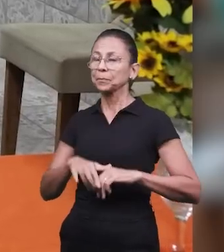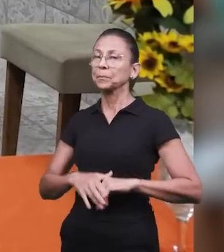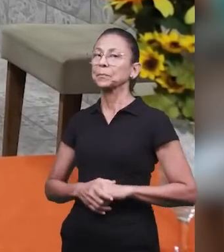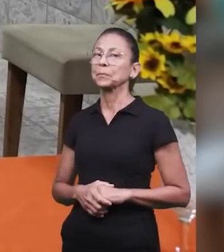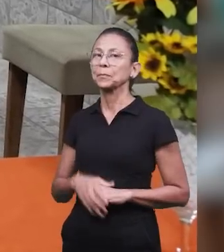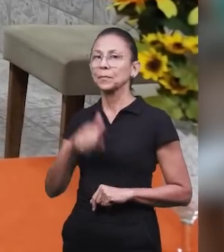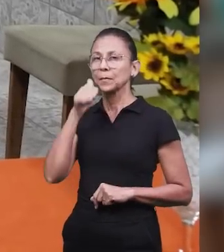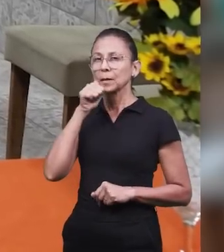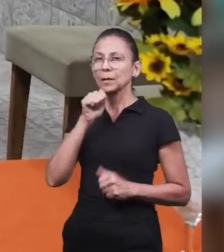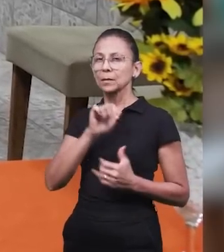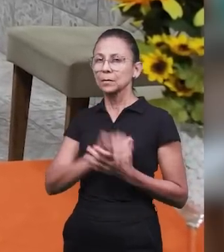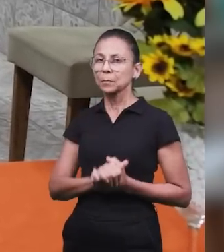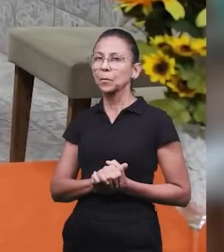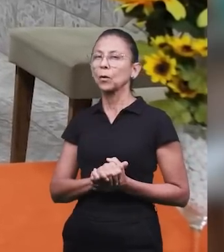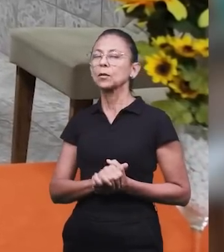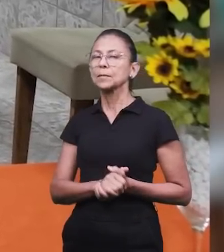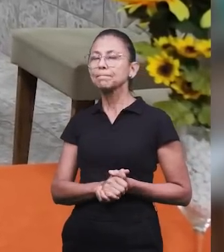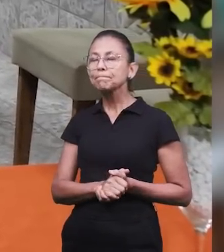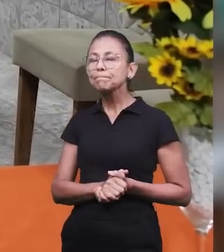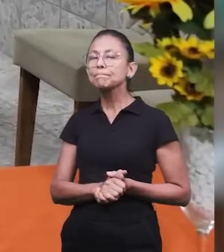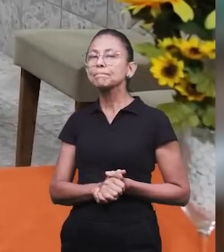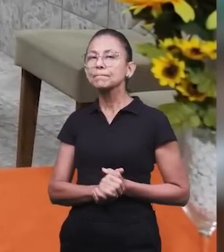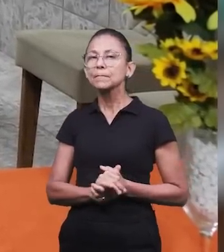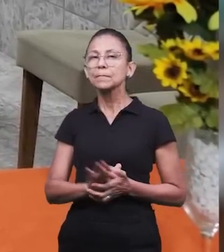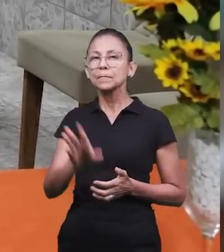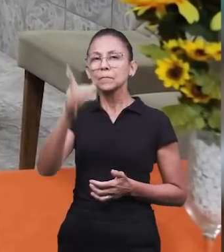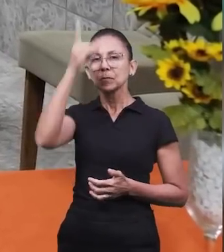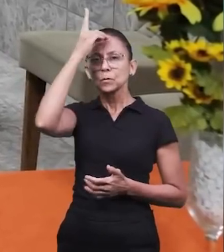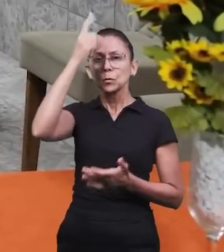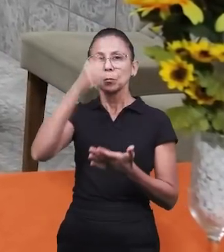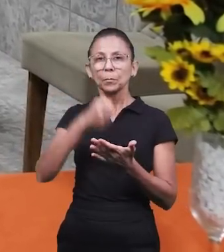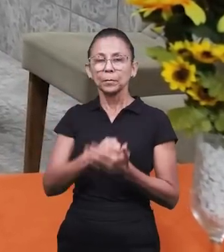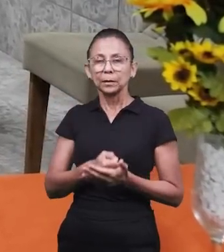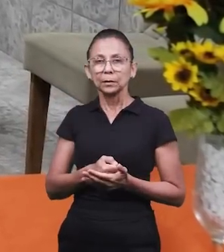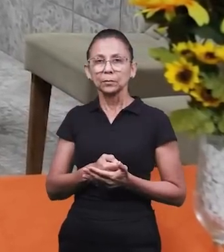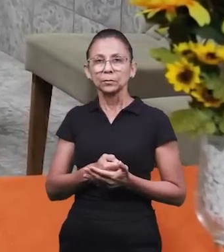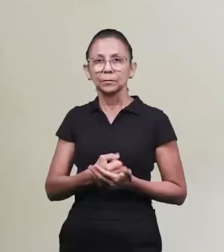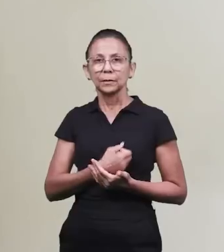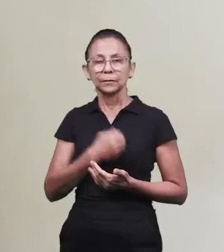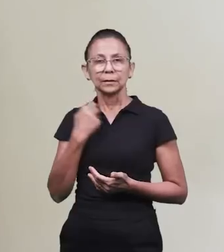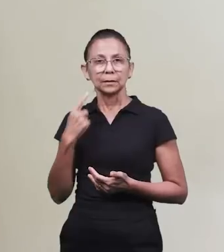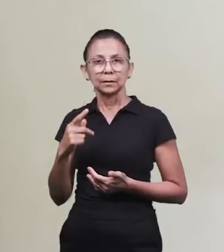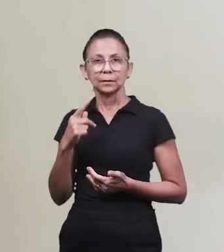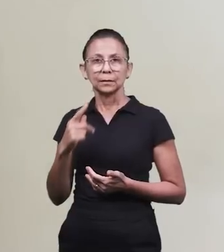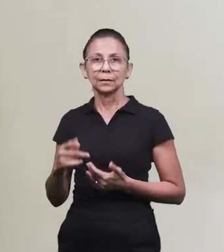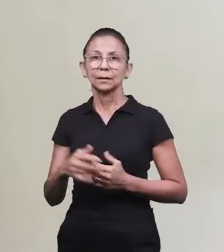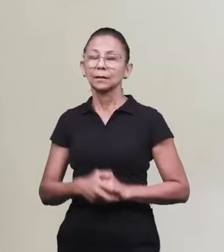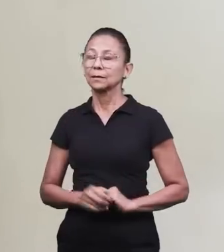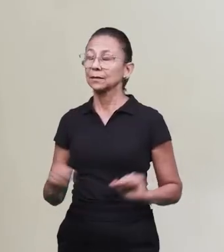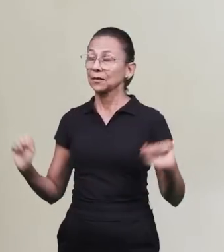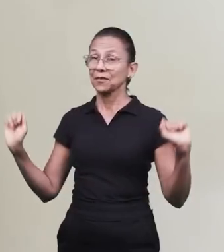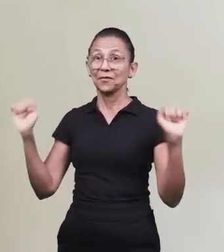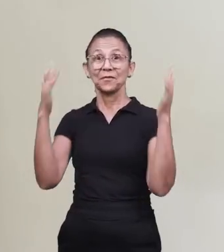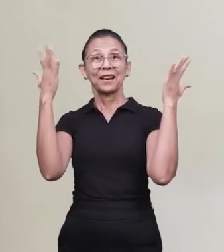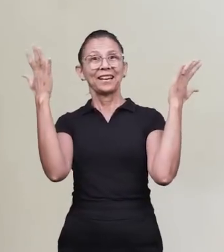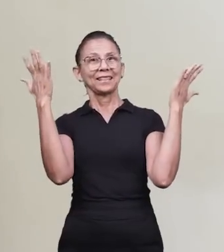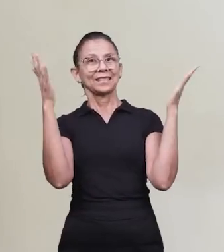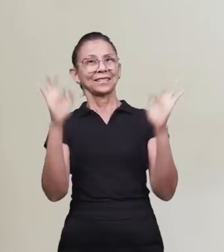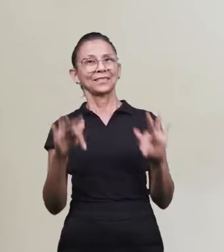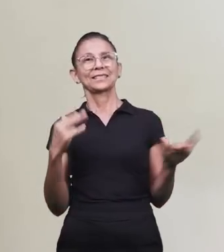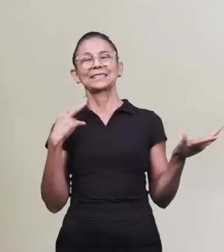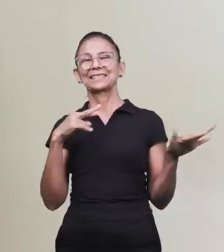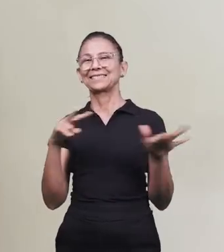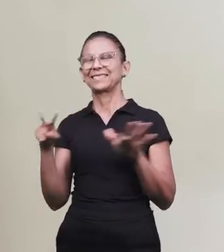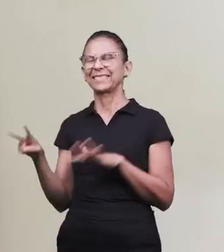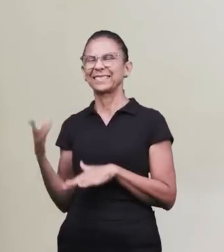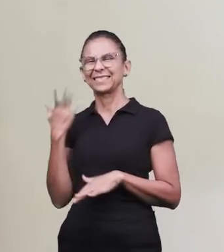casal tem se identificado com os dons no culto que é passado na igreja. Jorge, que festa nós vivemos nesse último final de